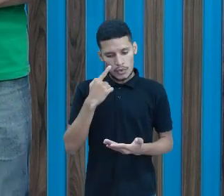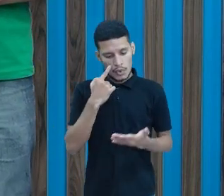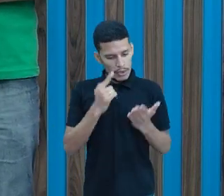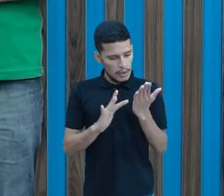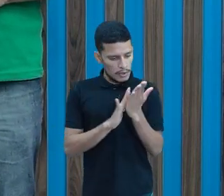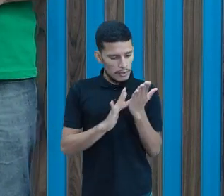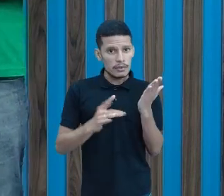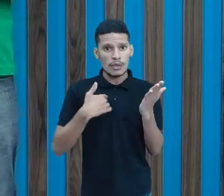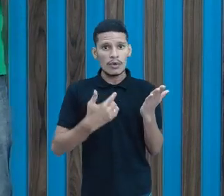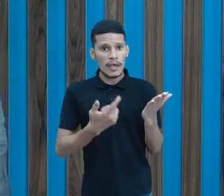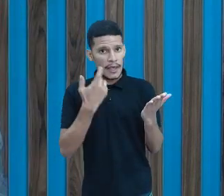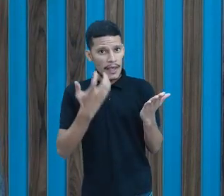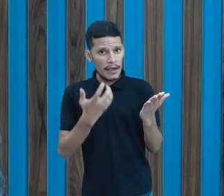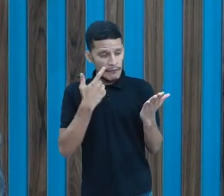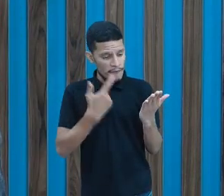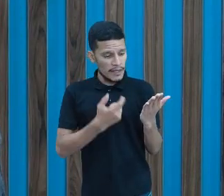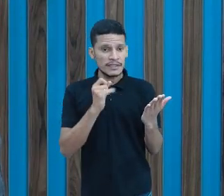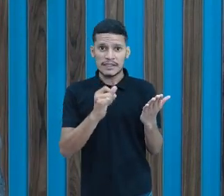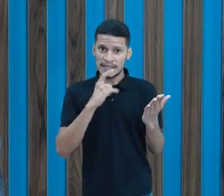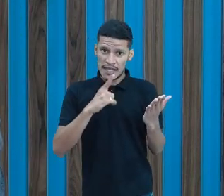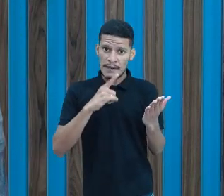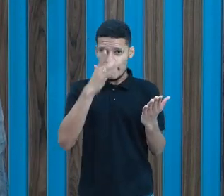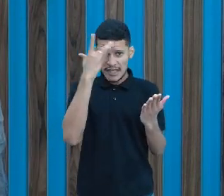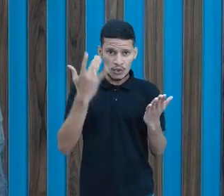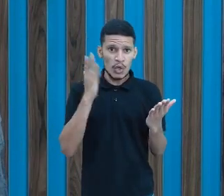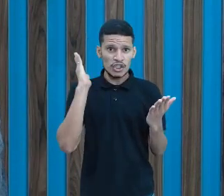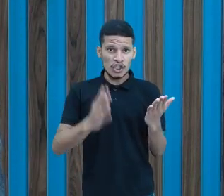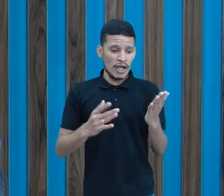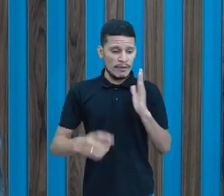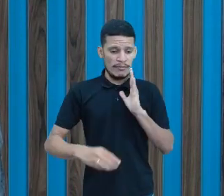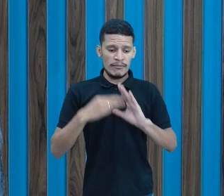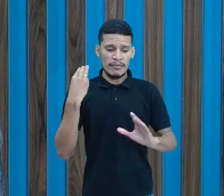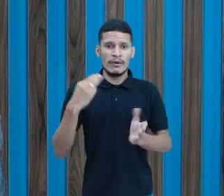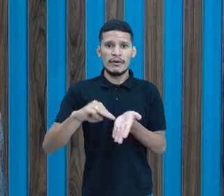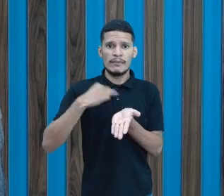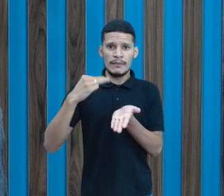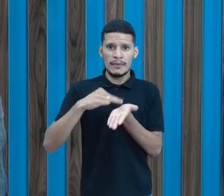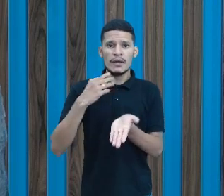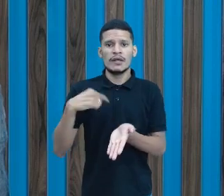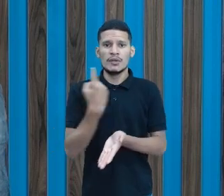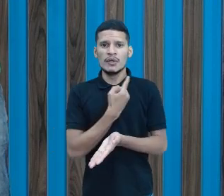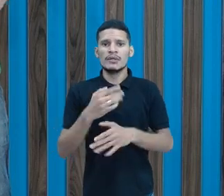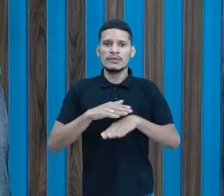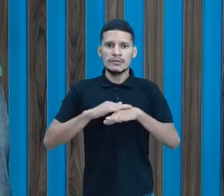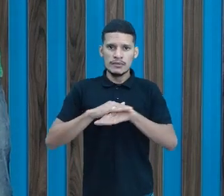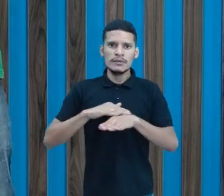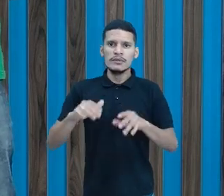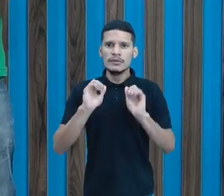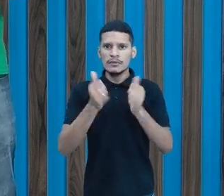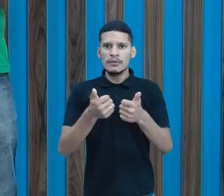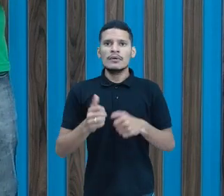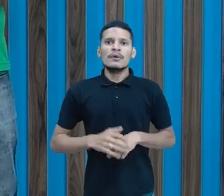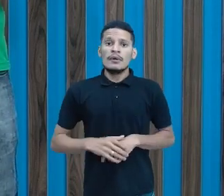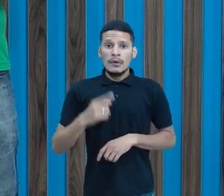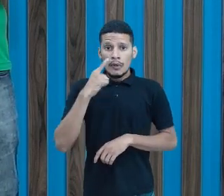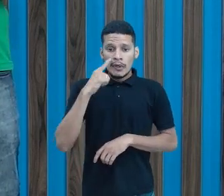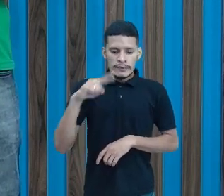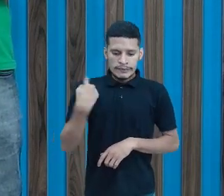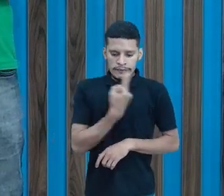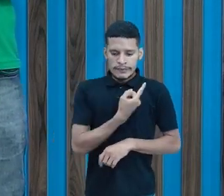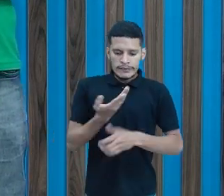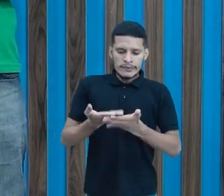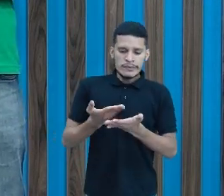pegar para ver se alguém mandou uma mensagem, né, e a gente poder conversar um pouco, tá? Então, olha, a nossa aula de